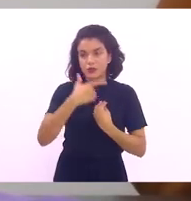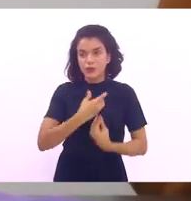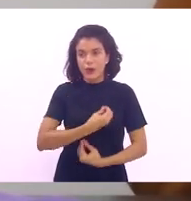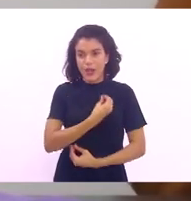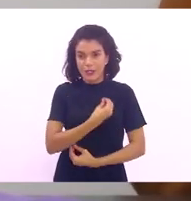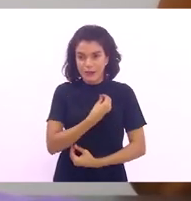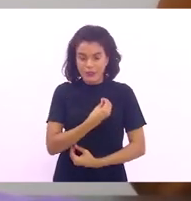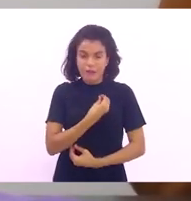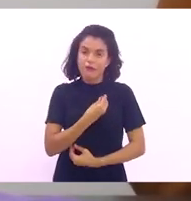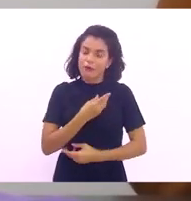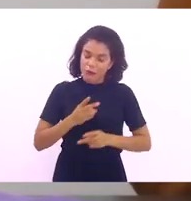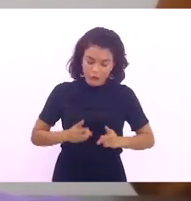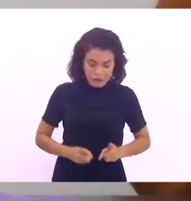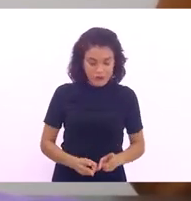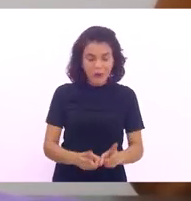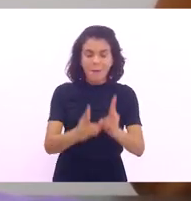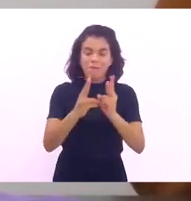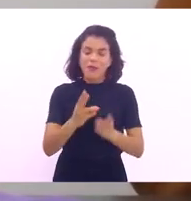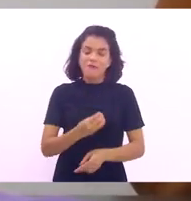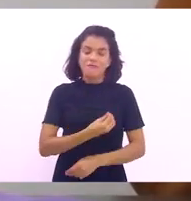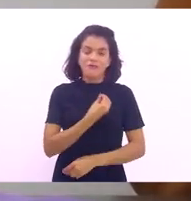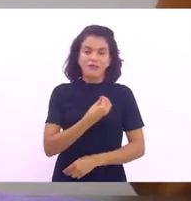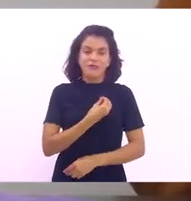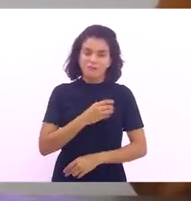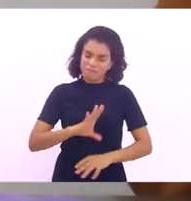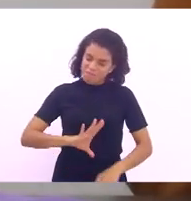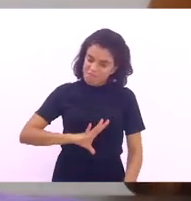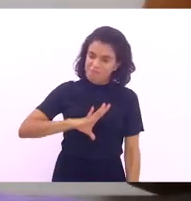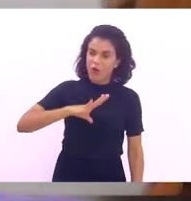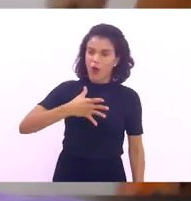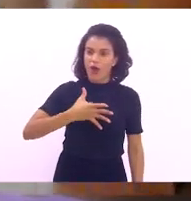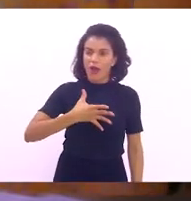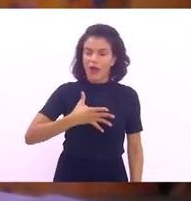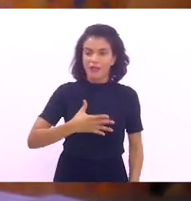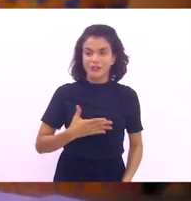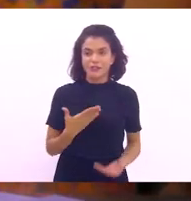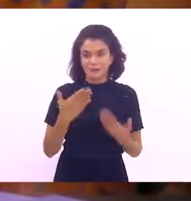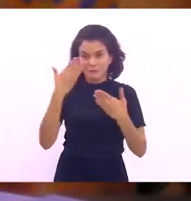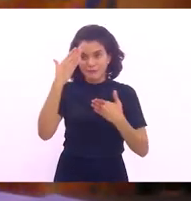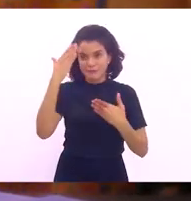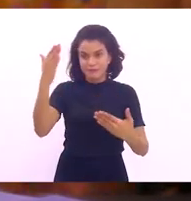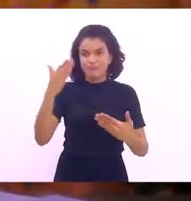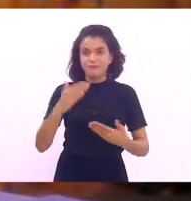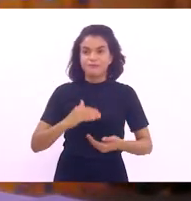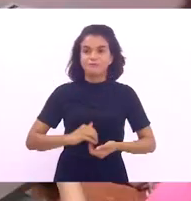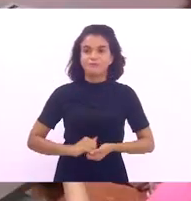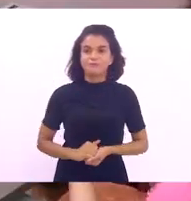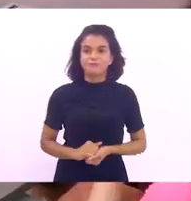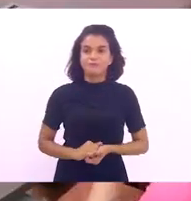estou seguindo a minha vida em frente com muita coragem Tá bom muito obrigado